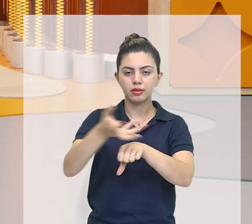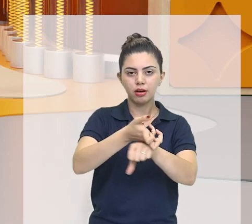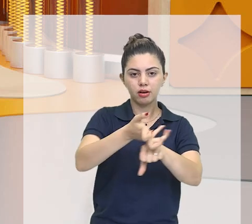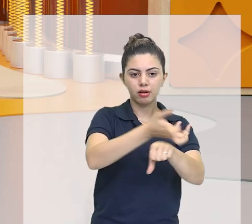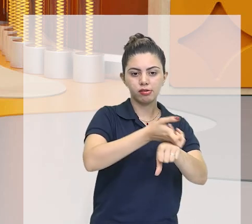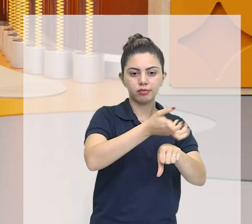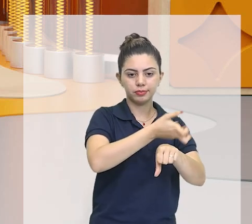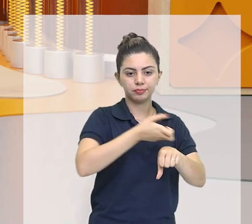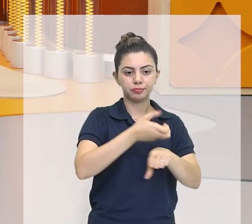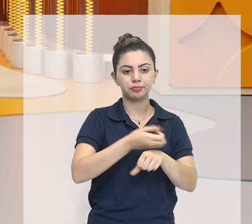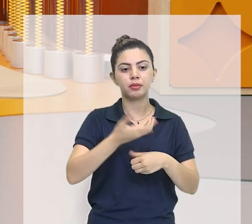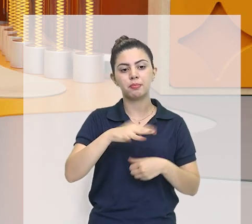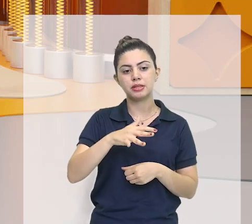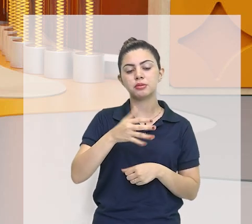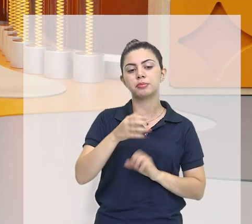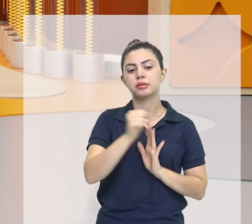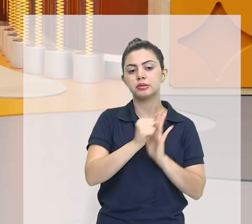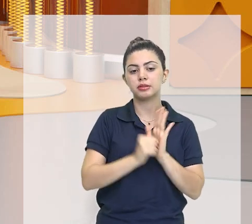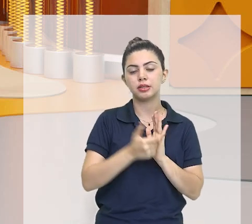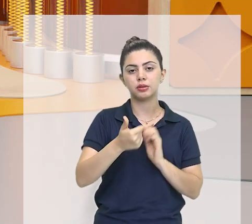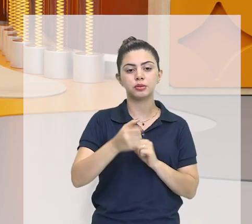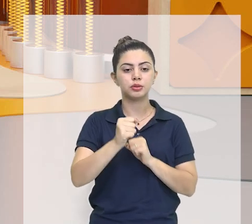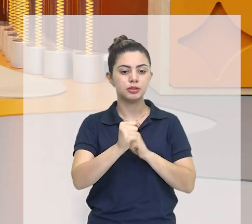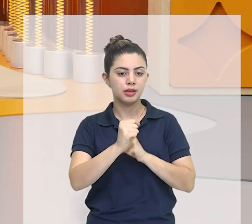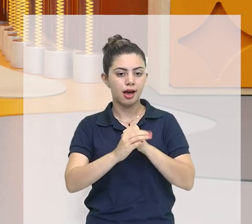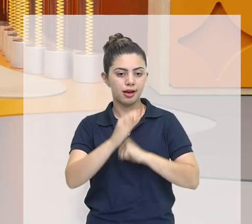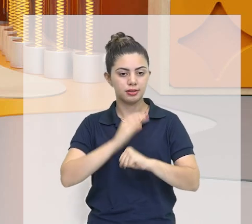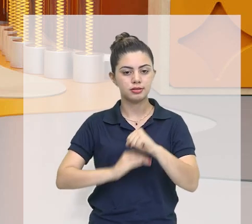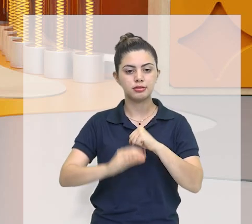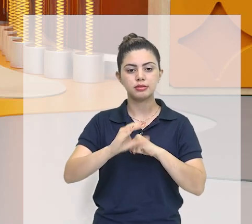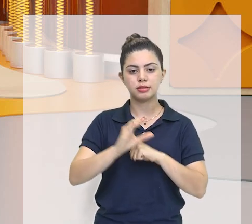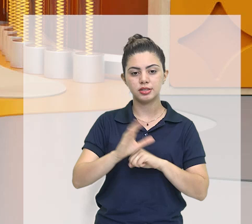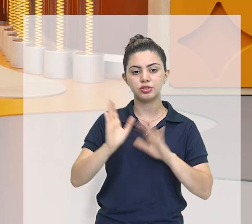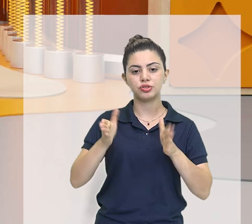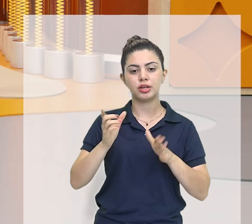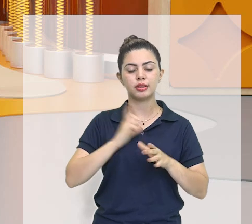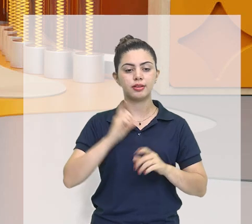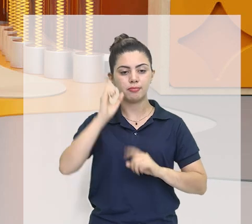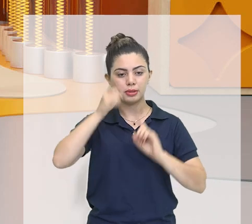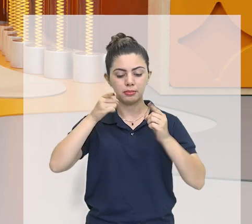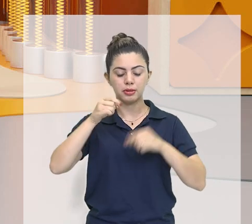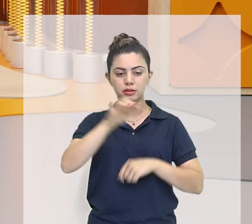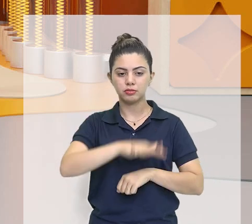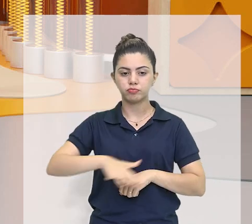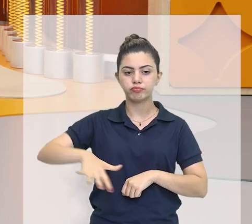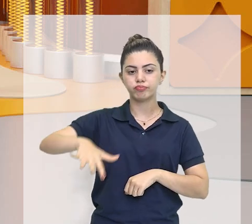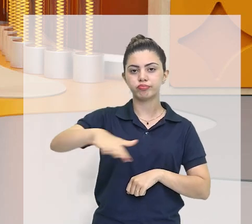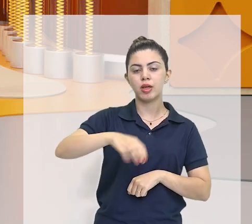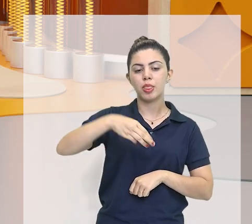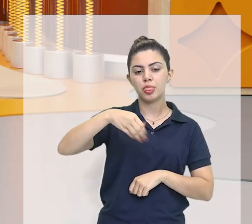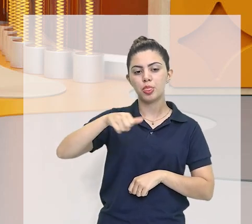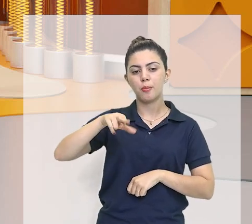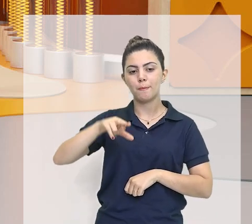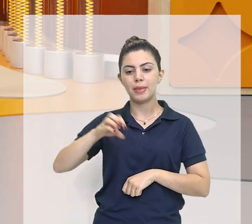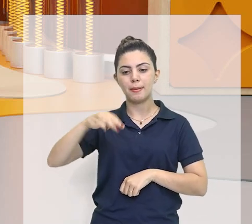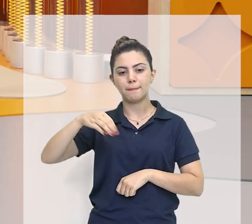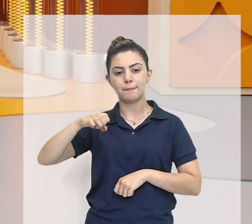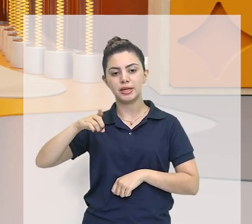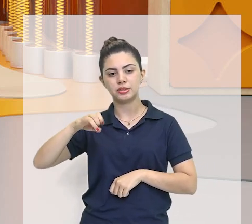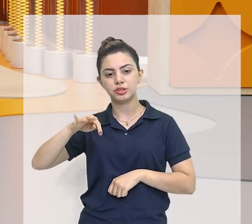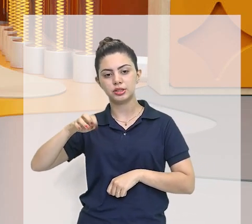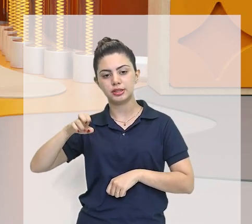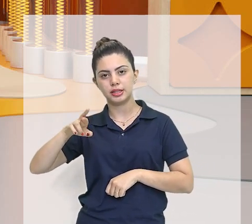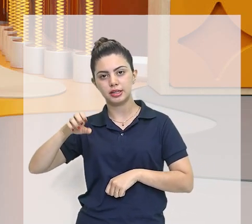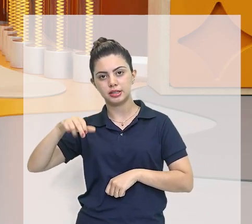grandes áreas. Em meados do século II a.C., já governava todo o mar Mediterrâneo. Então, observa aí